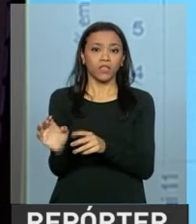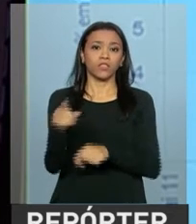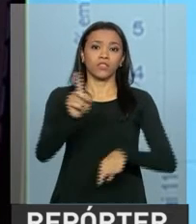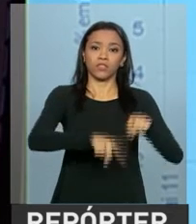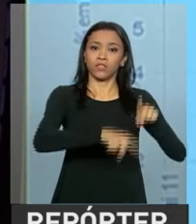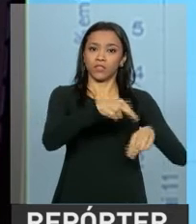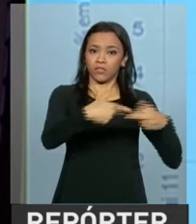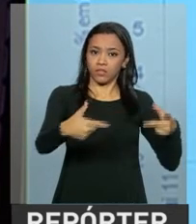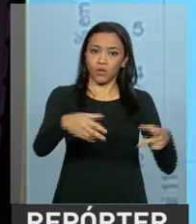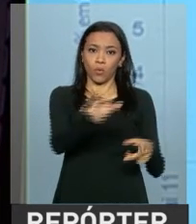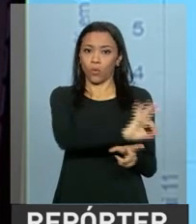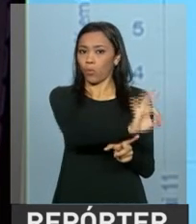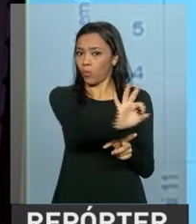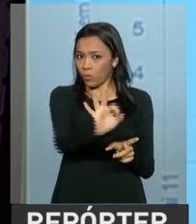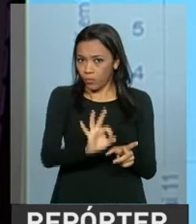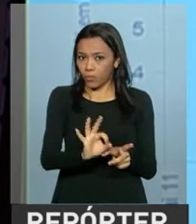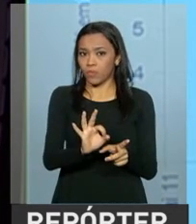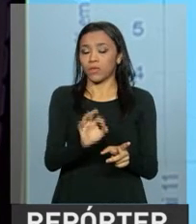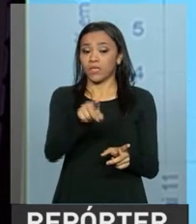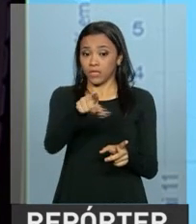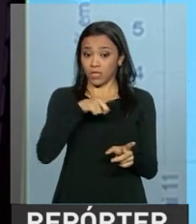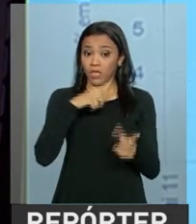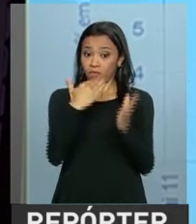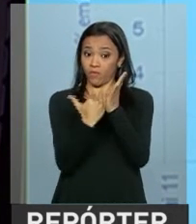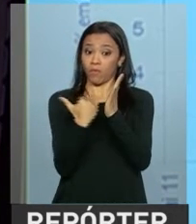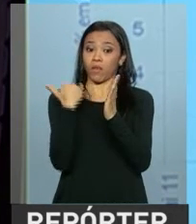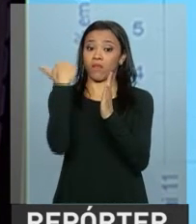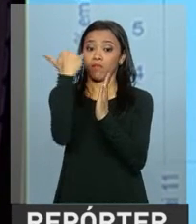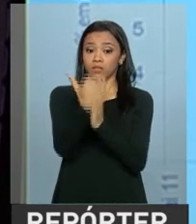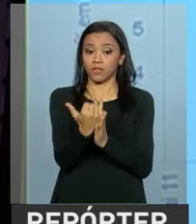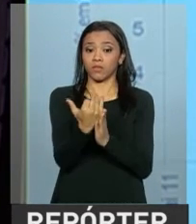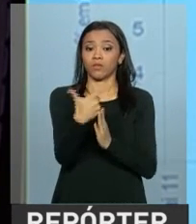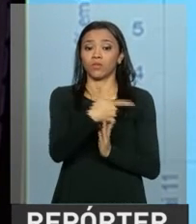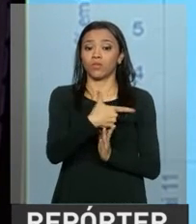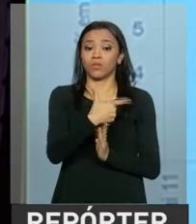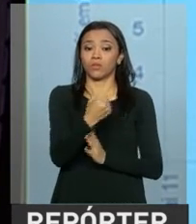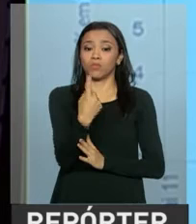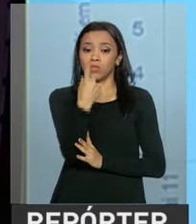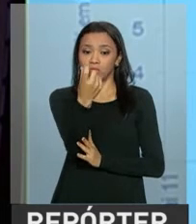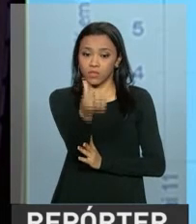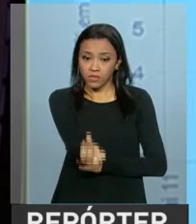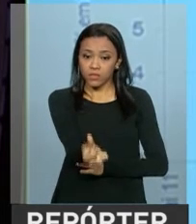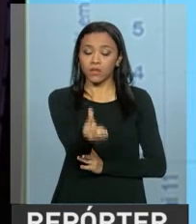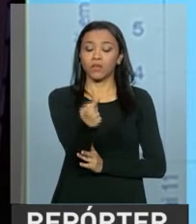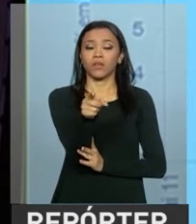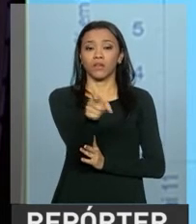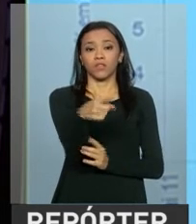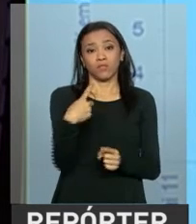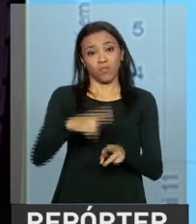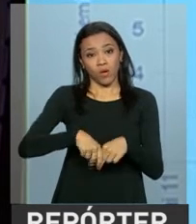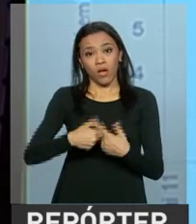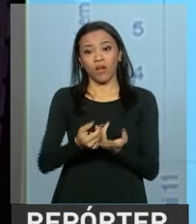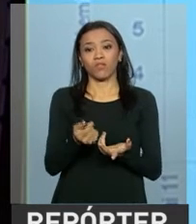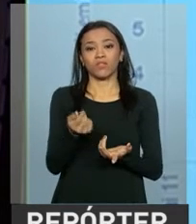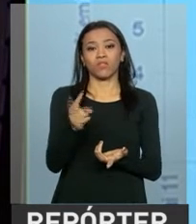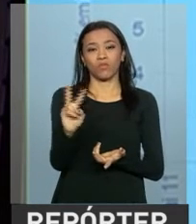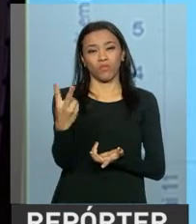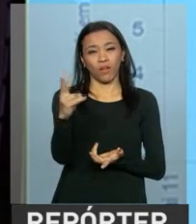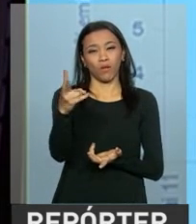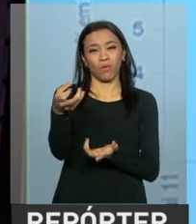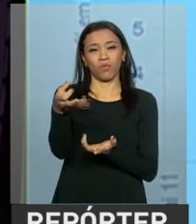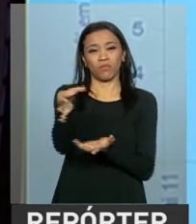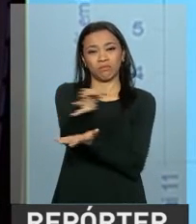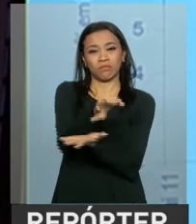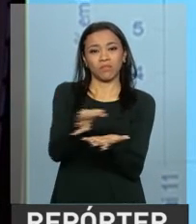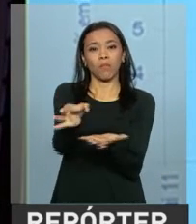uma elevação ali mais no início de 2016, reflexo da desvalorização cambial ocorrida ao final